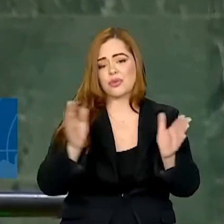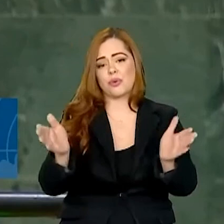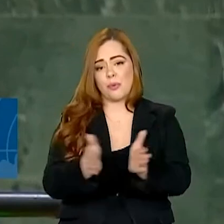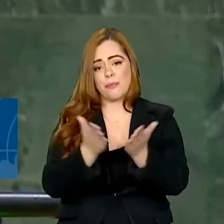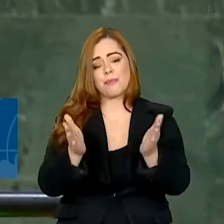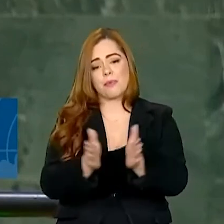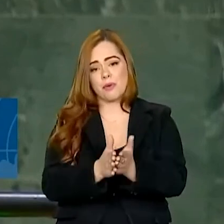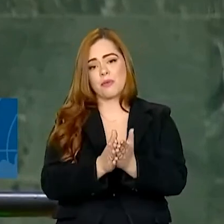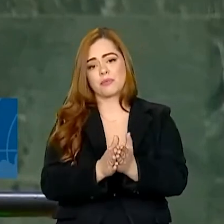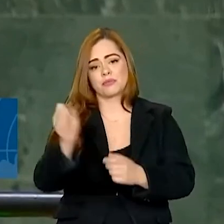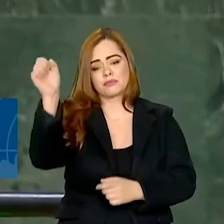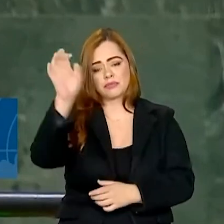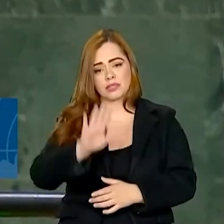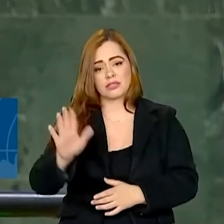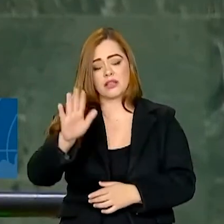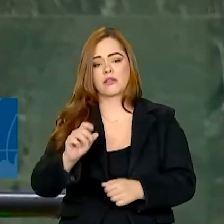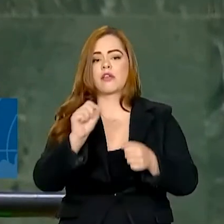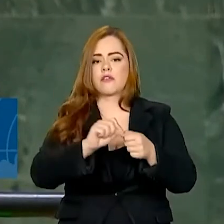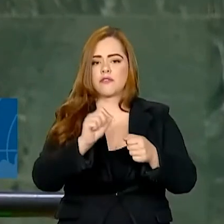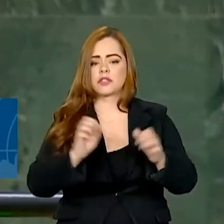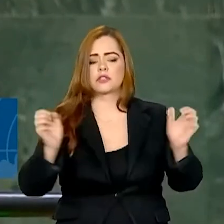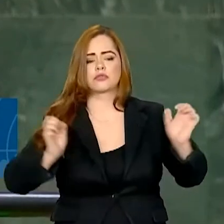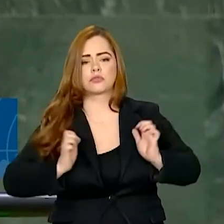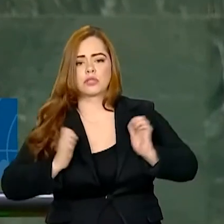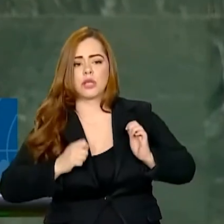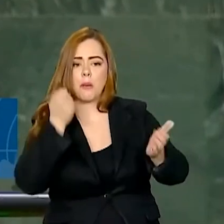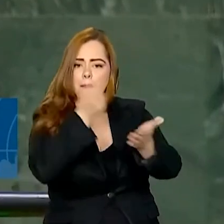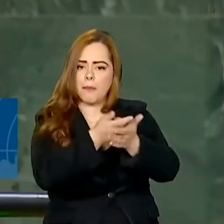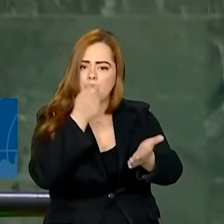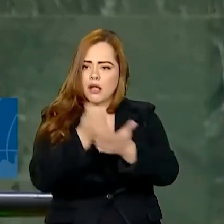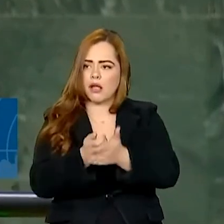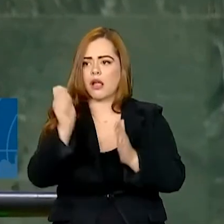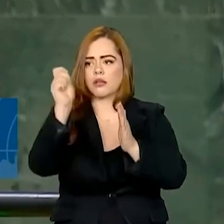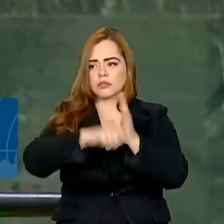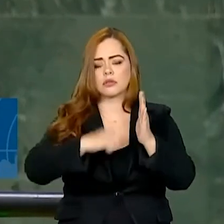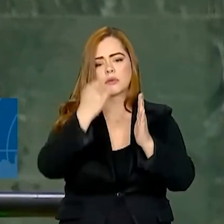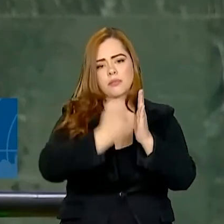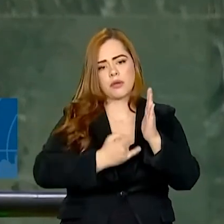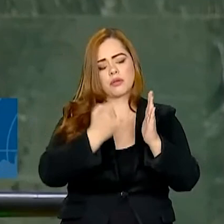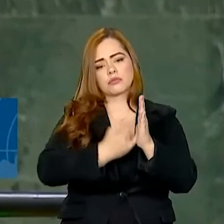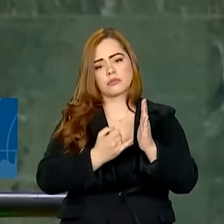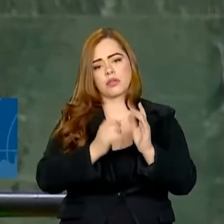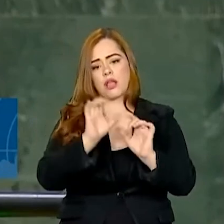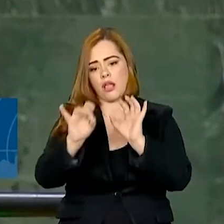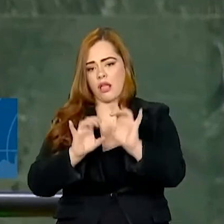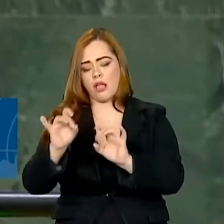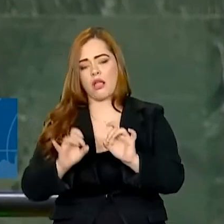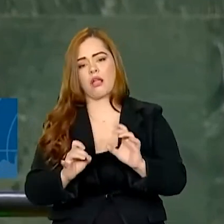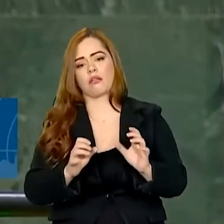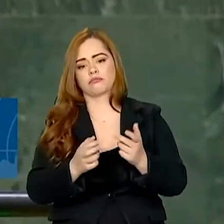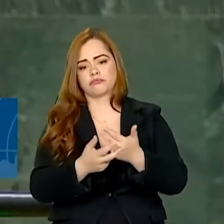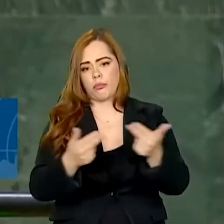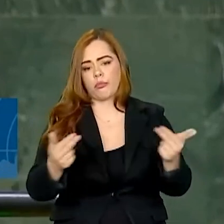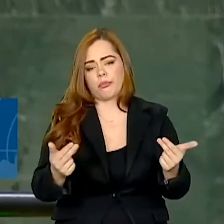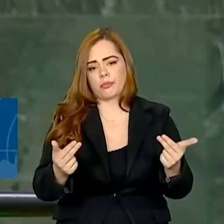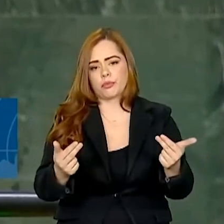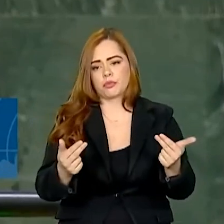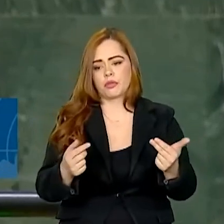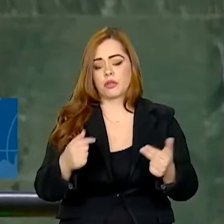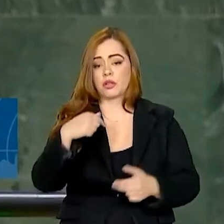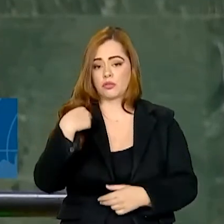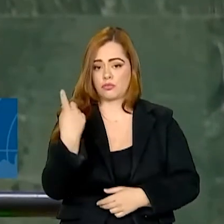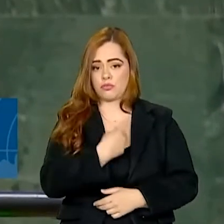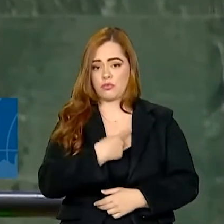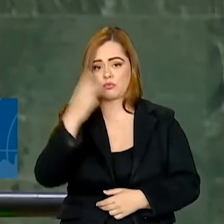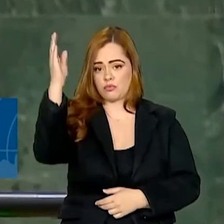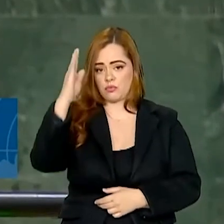nacionais e fazer os ricos pagar impostos proporcionais ao seu patrimônio. No Brasil, estamos